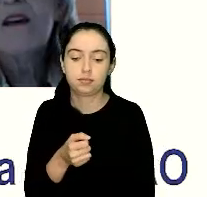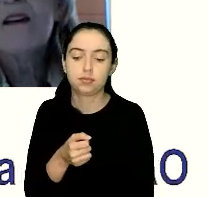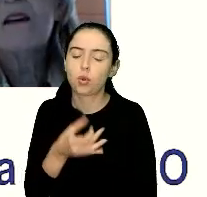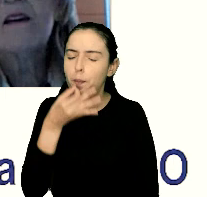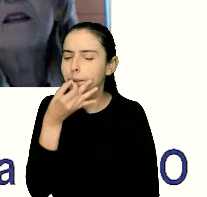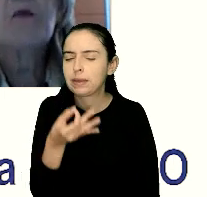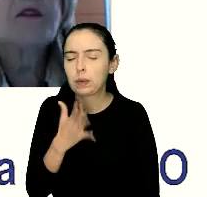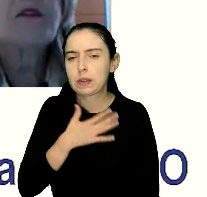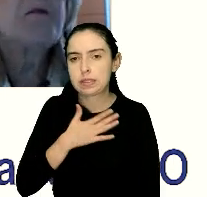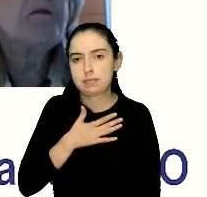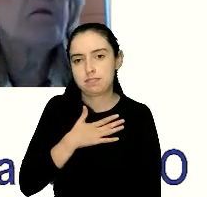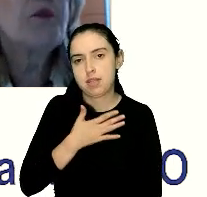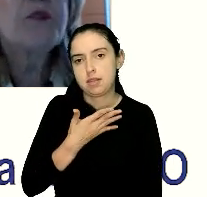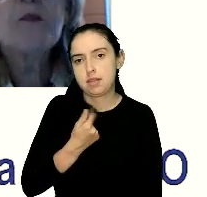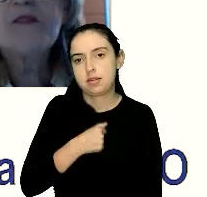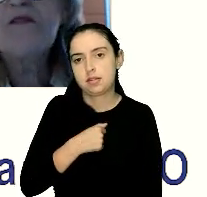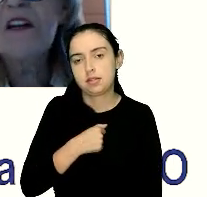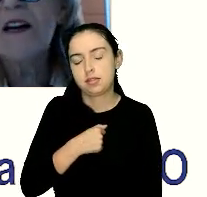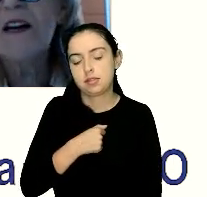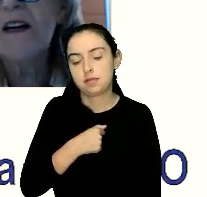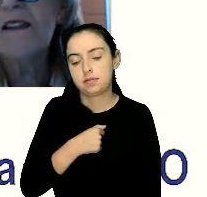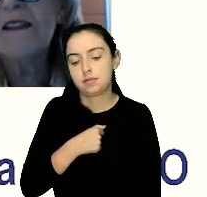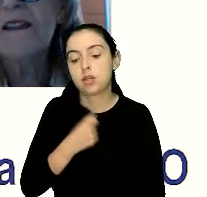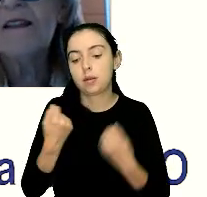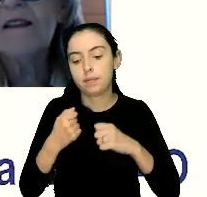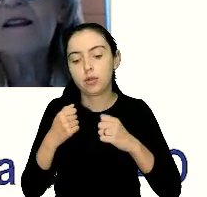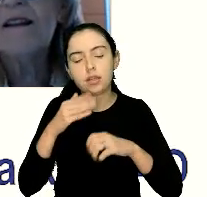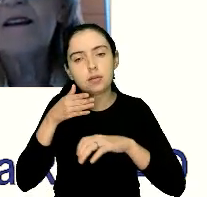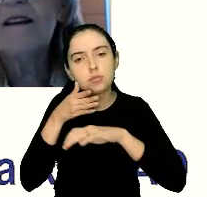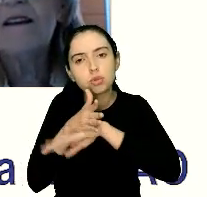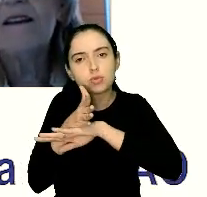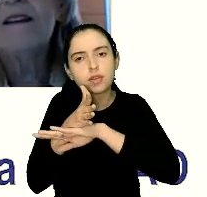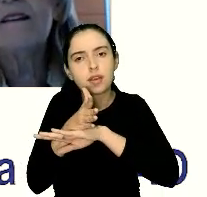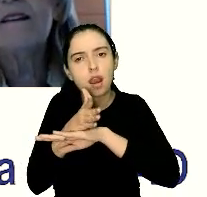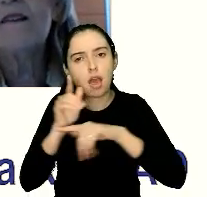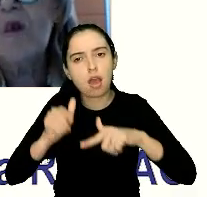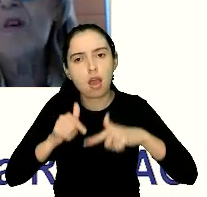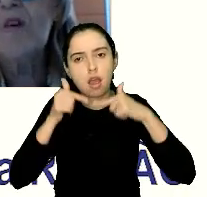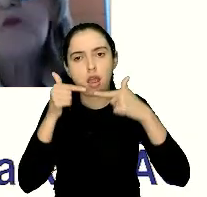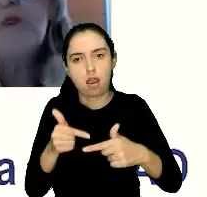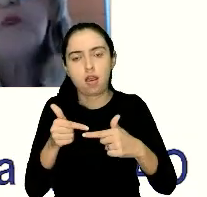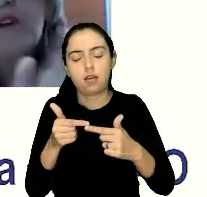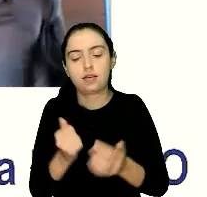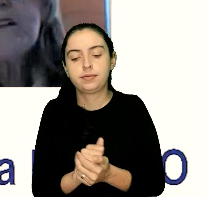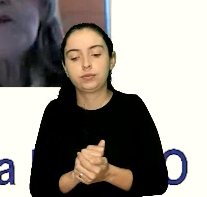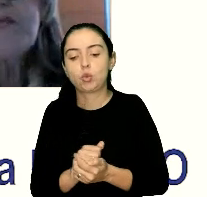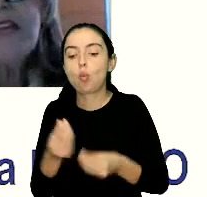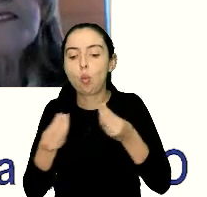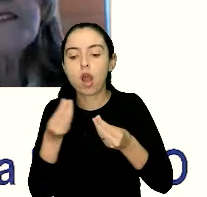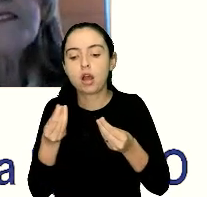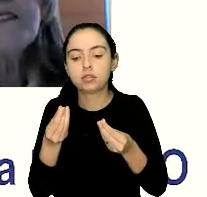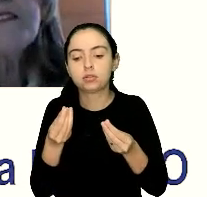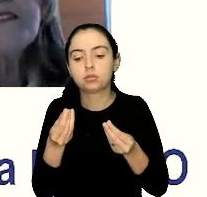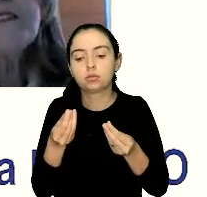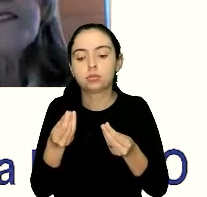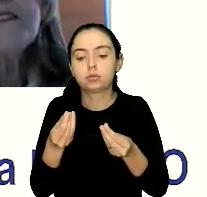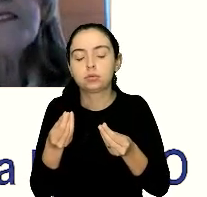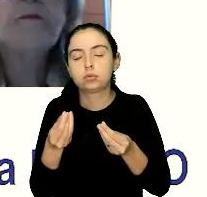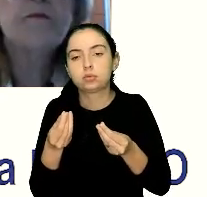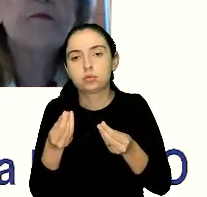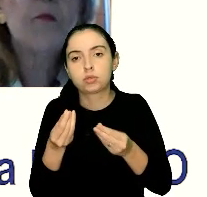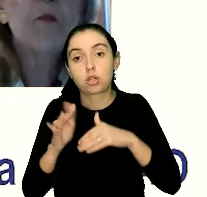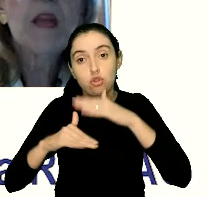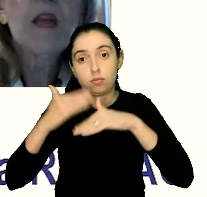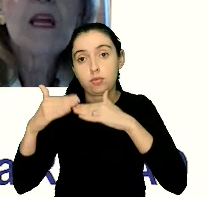considerações daquilo que podemos enfrentar, né, quando desta